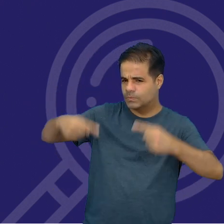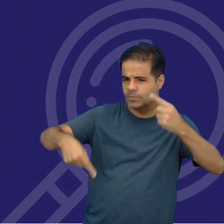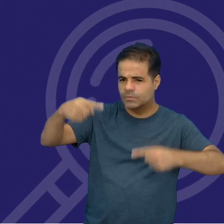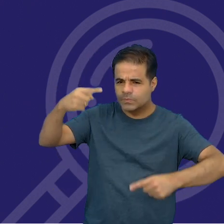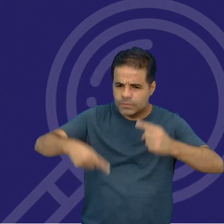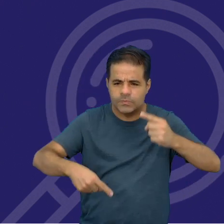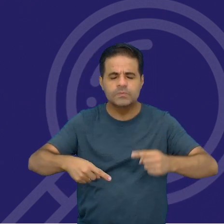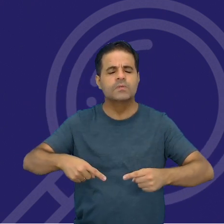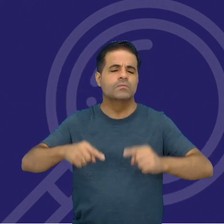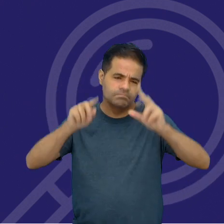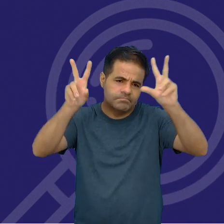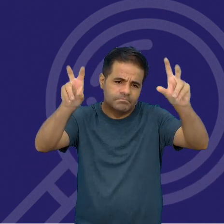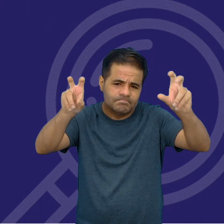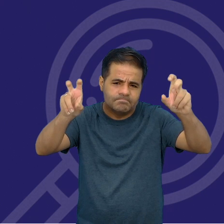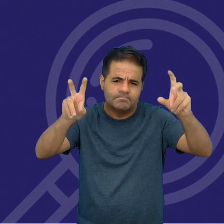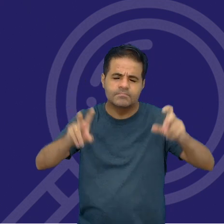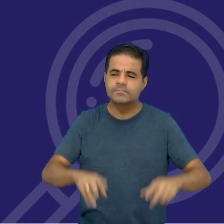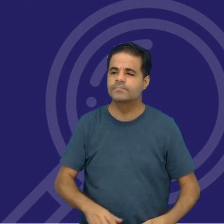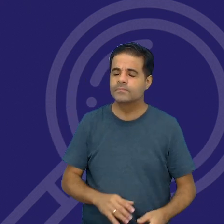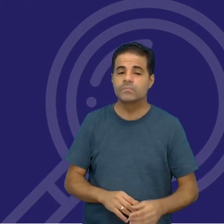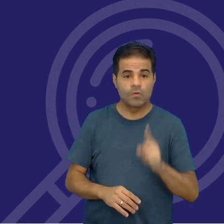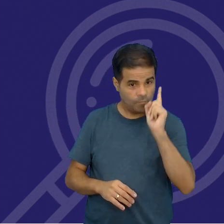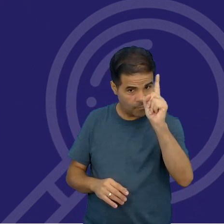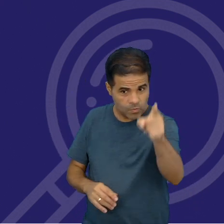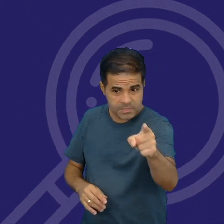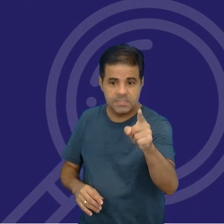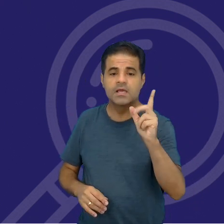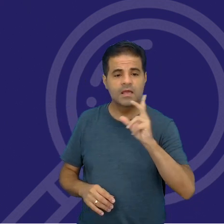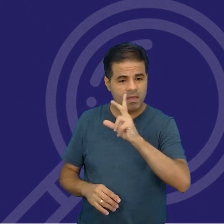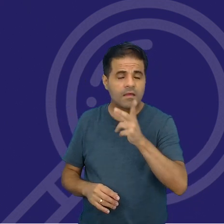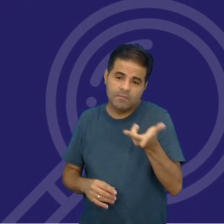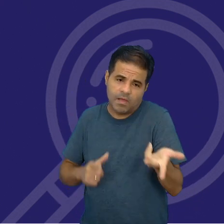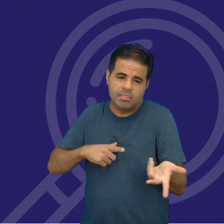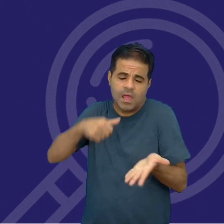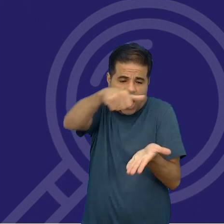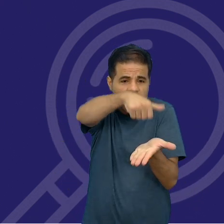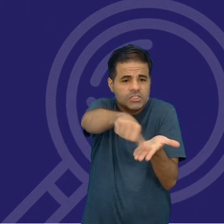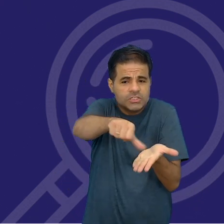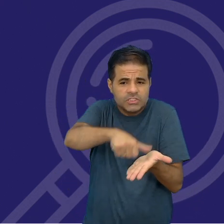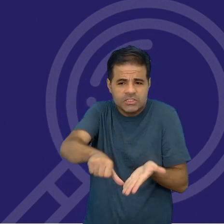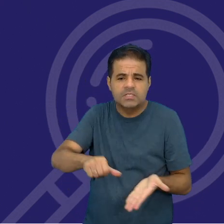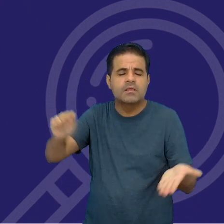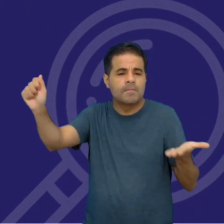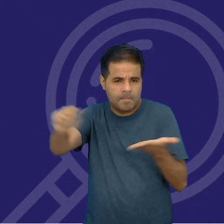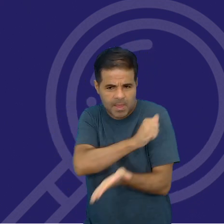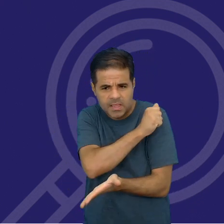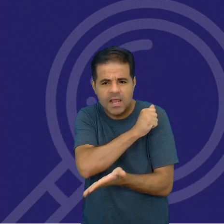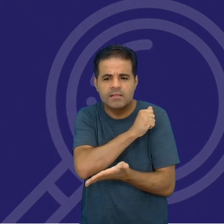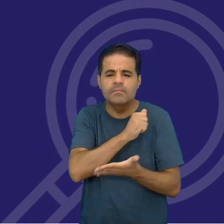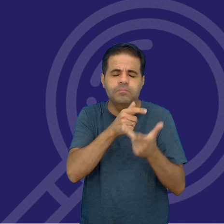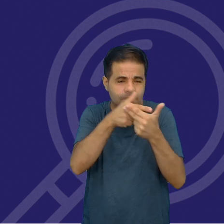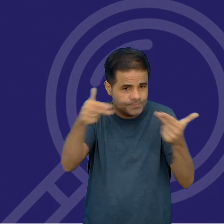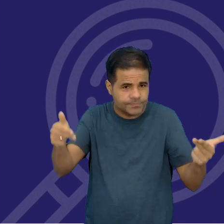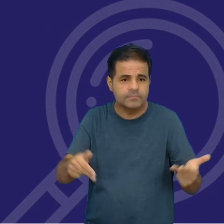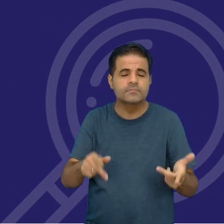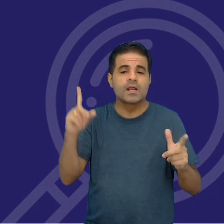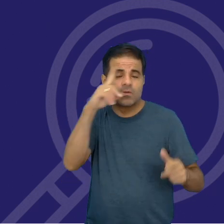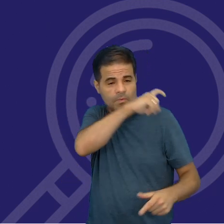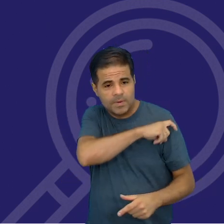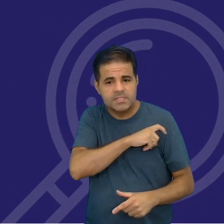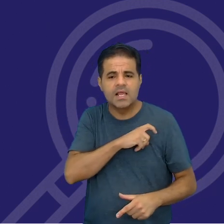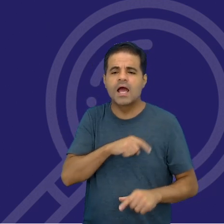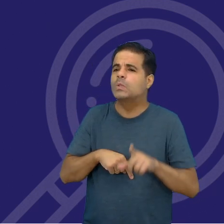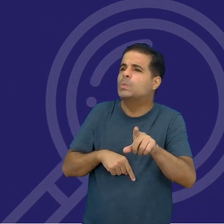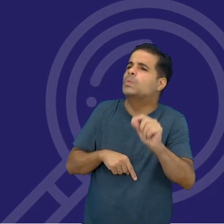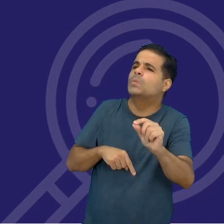assuntos. Então, assim, você vai ter uma etiqueta para interpretar várias coisas, e a complexidade do que